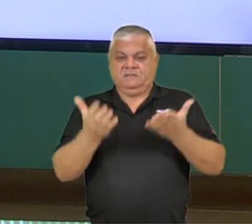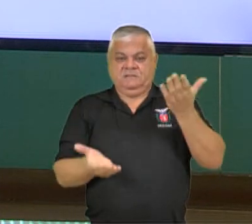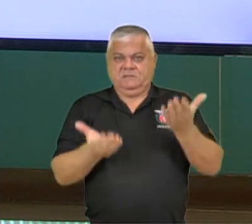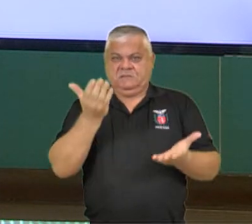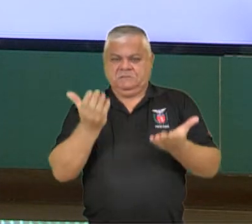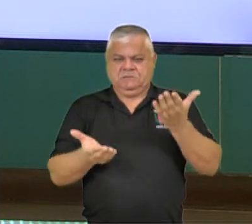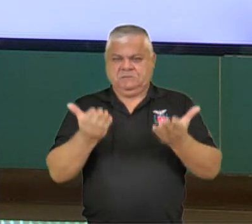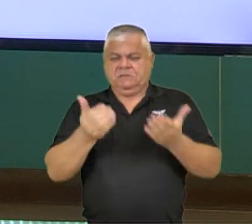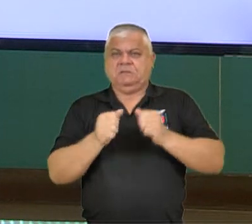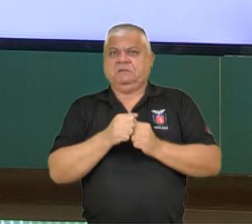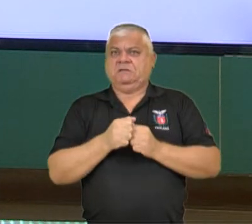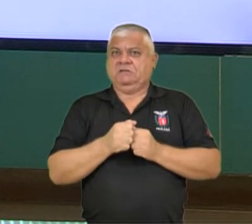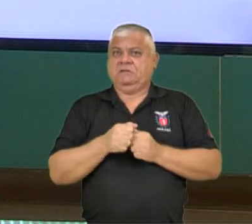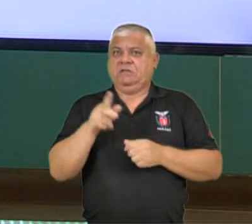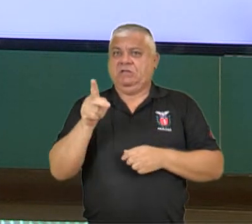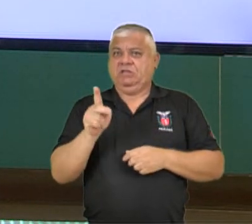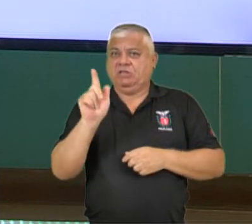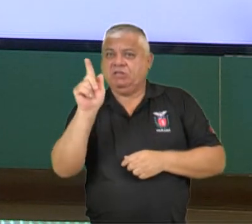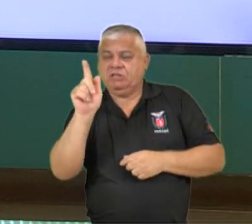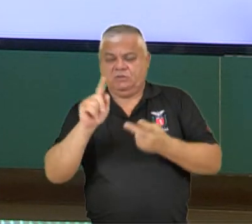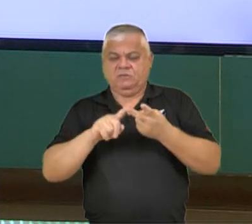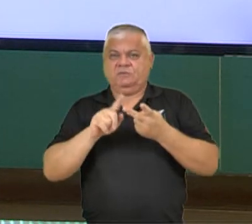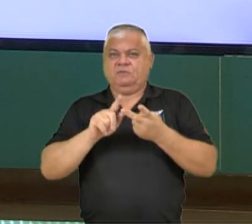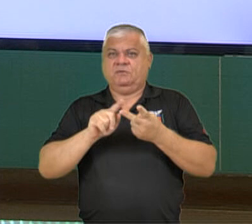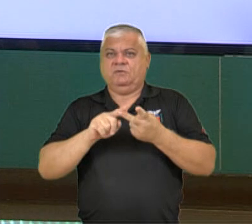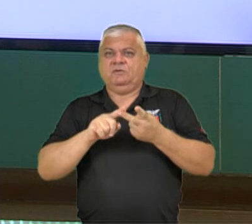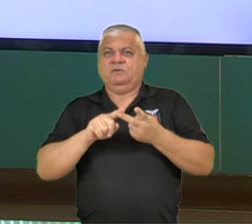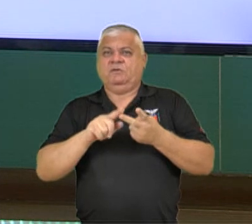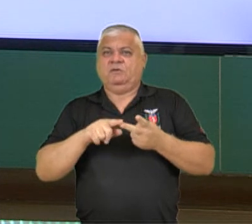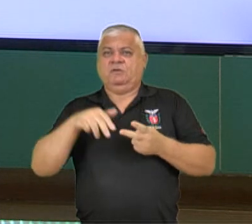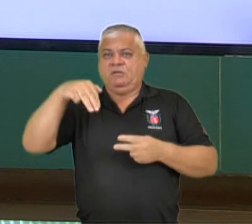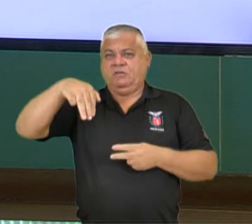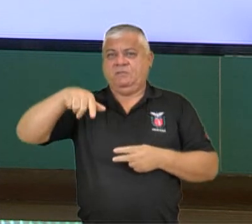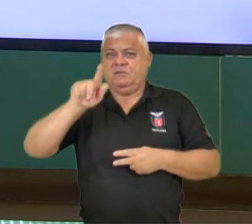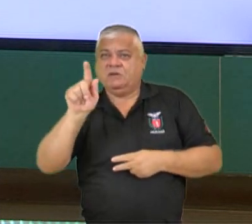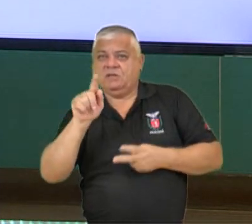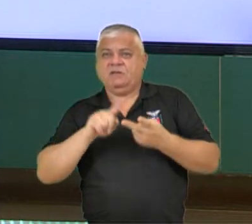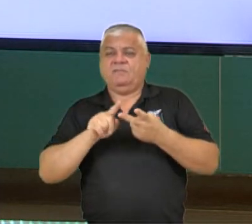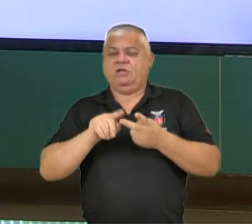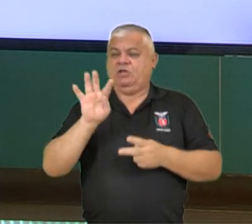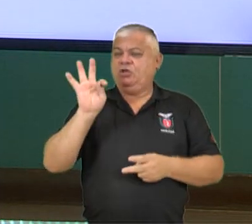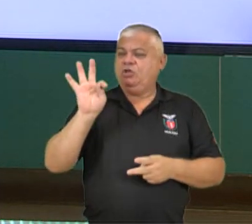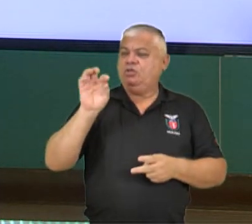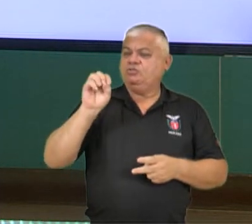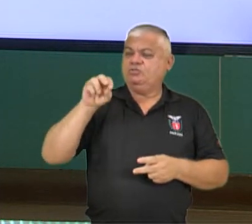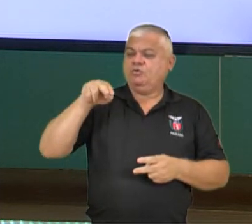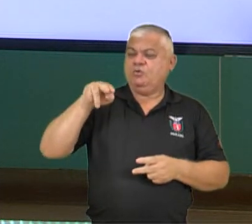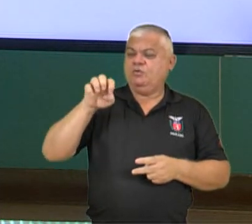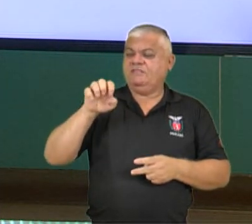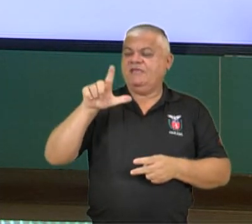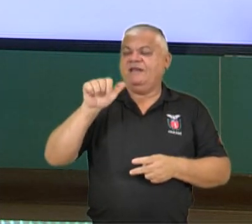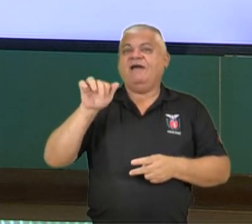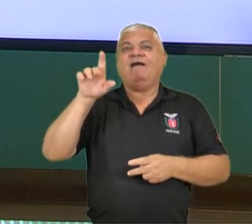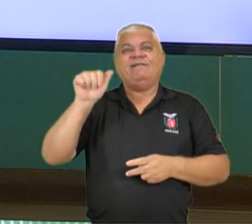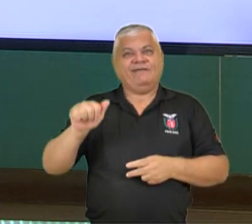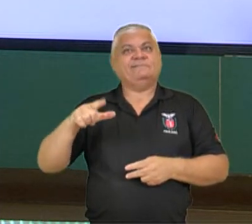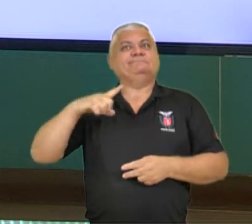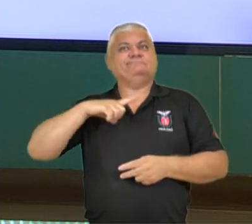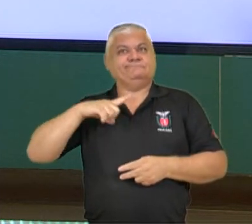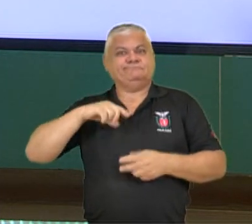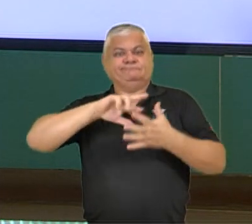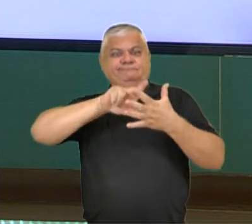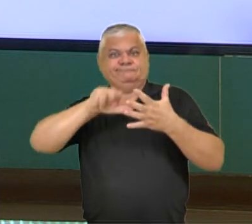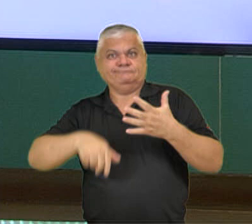tonelada, quilograma, miligrama e micrograma, caso tenha. E nós temos unidades de tempo, medida normalmente em